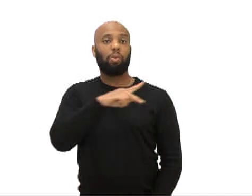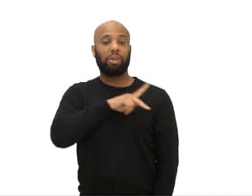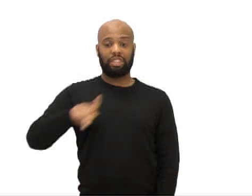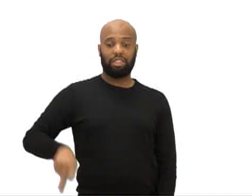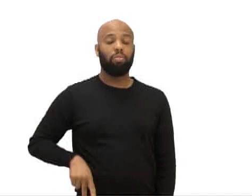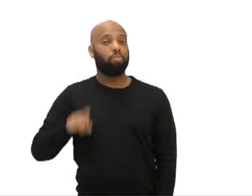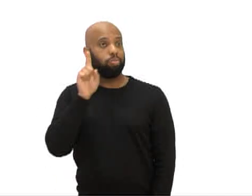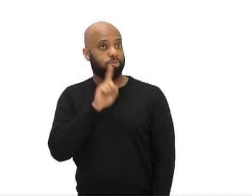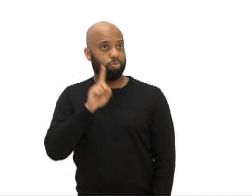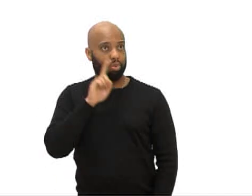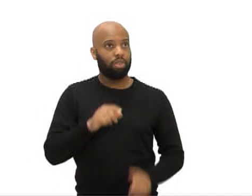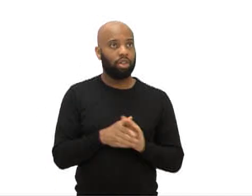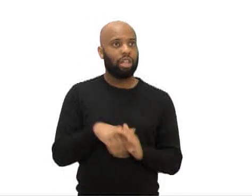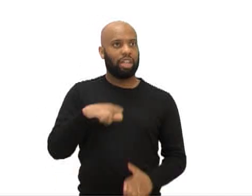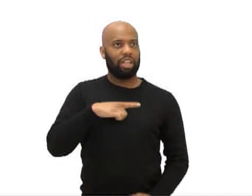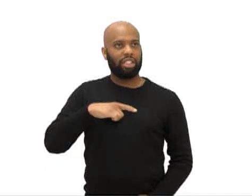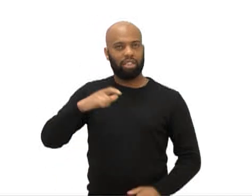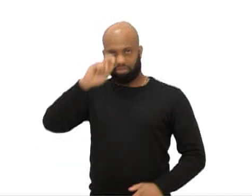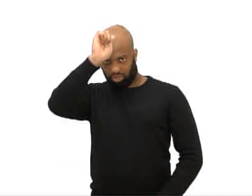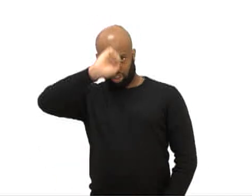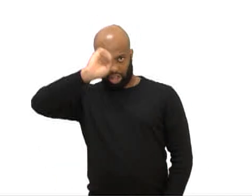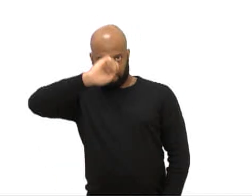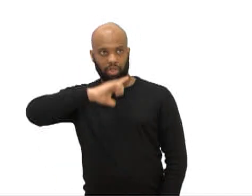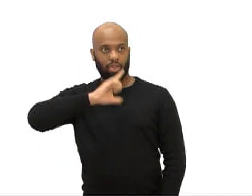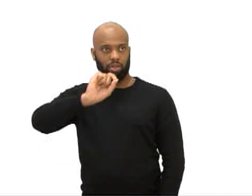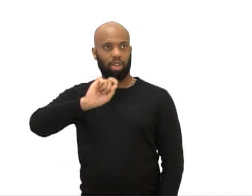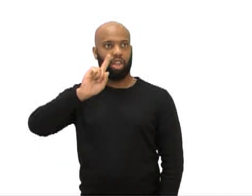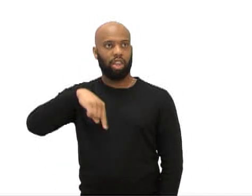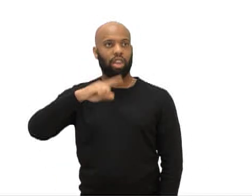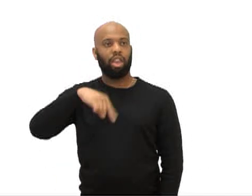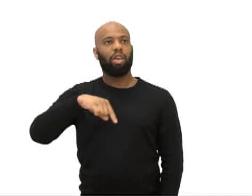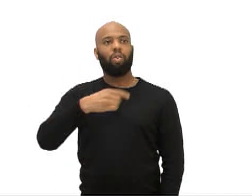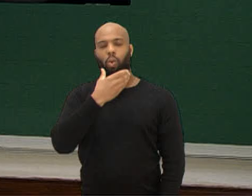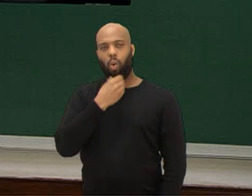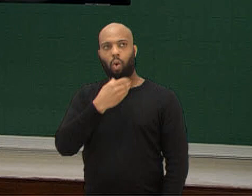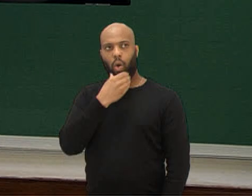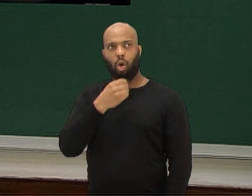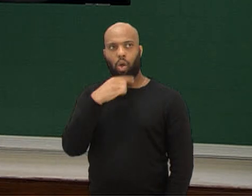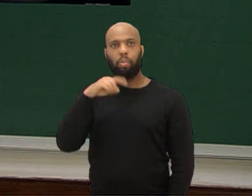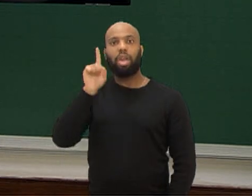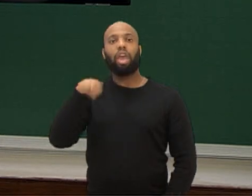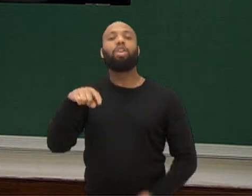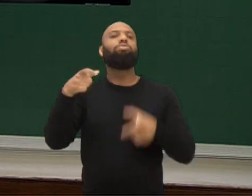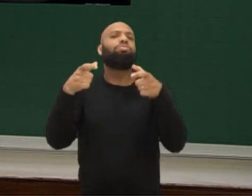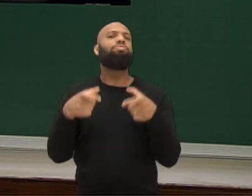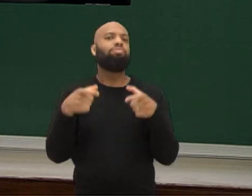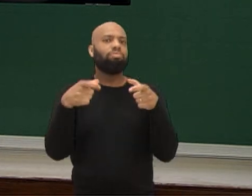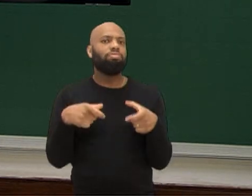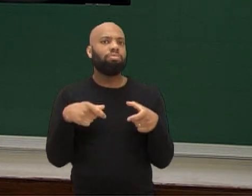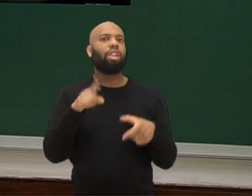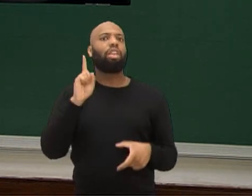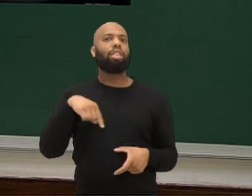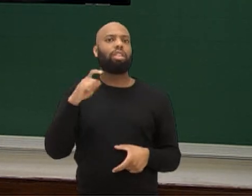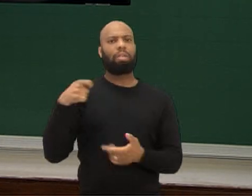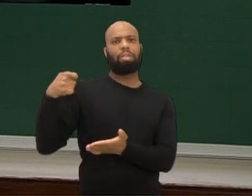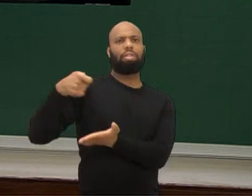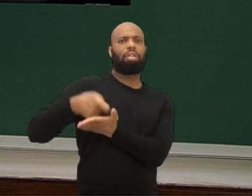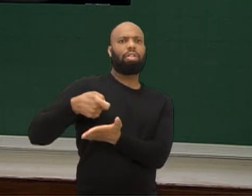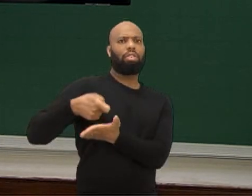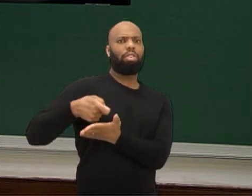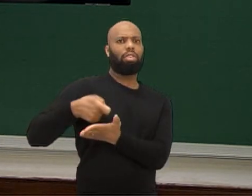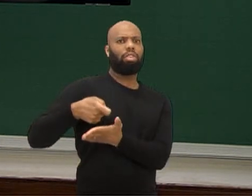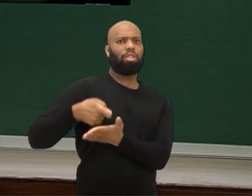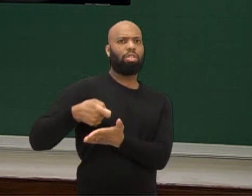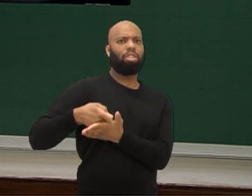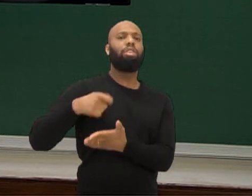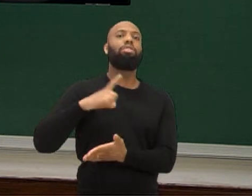Unidos, e, aqui de chapéu, o Joseph Stalin, que era o grande ditador, né,